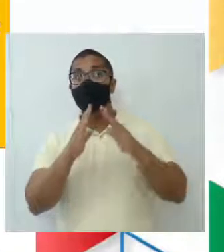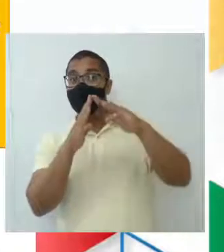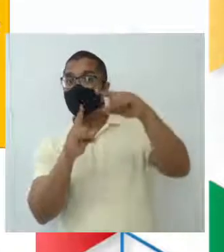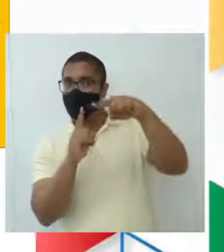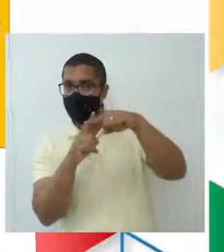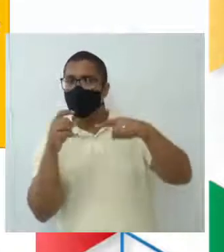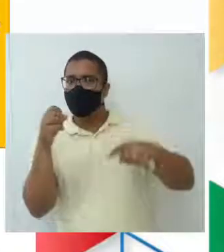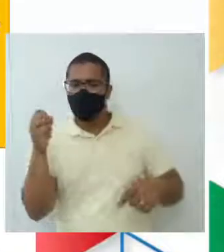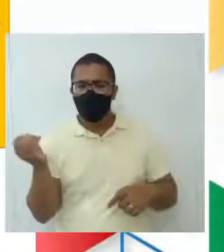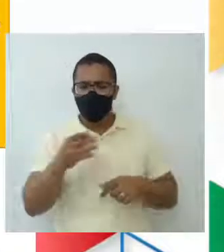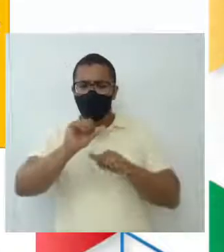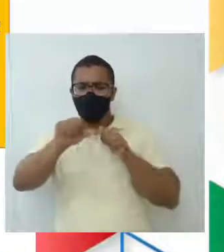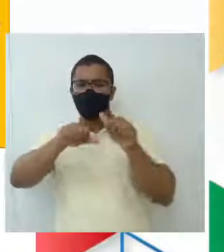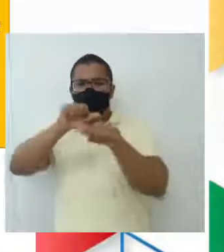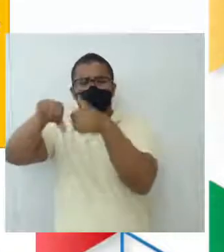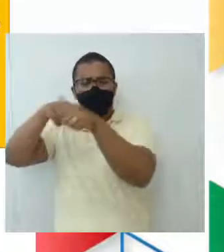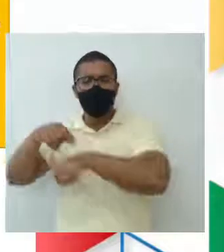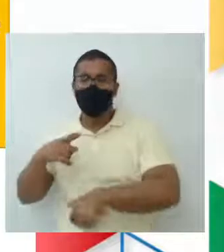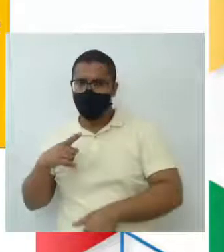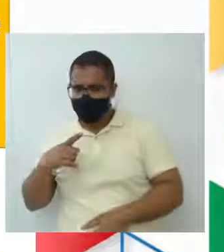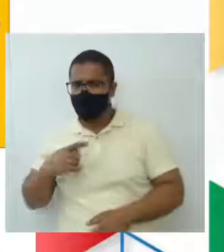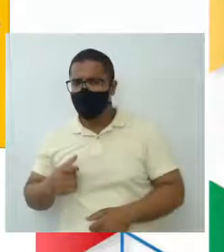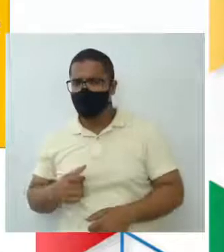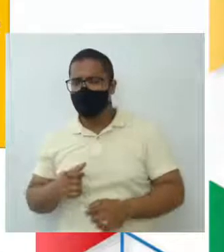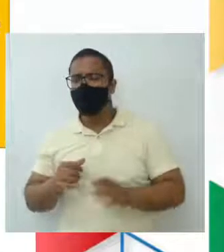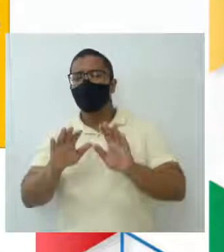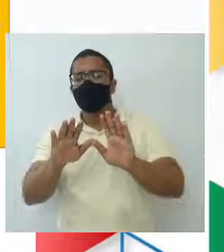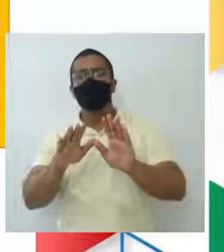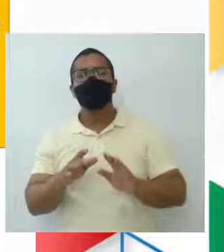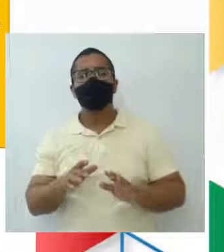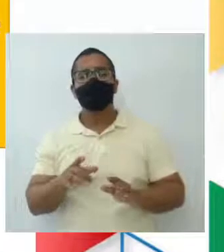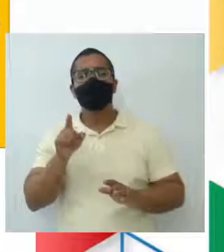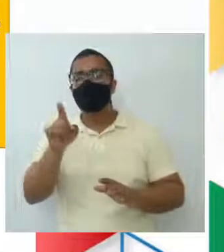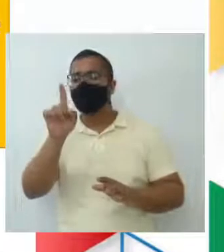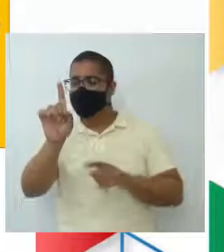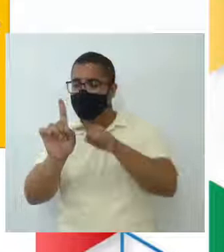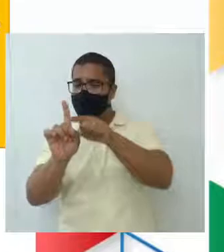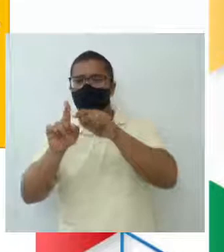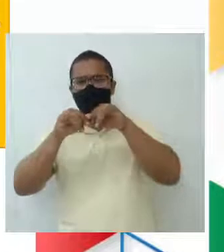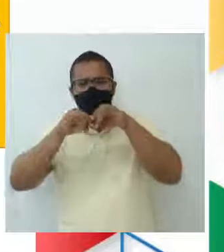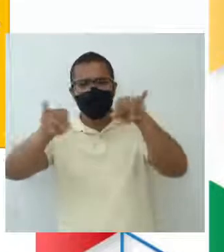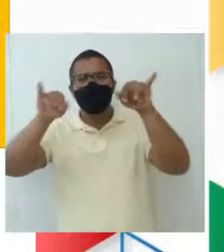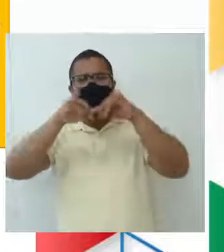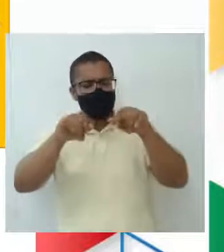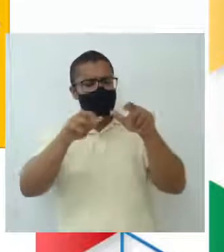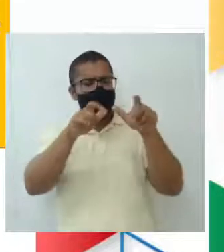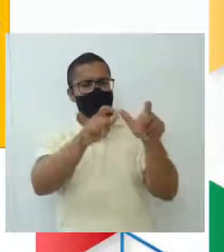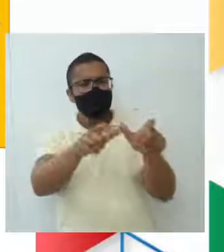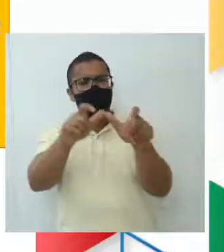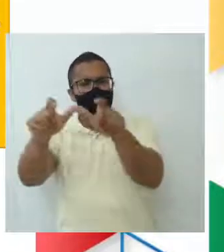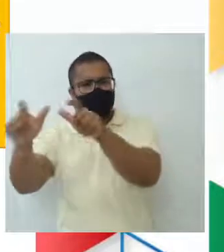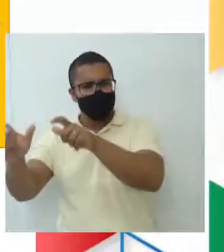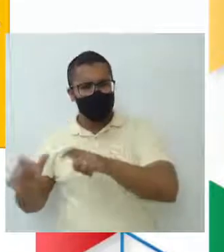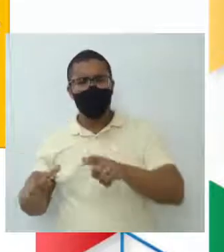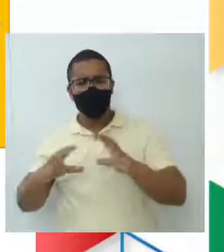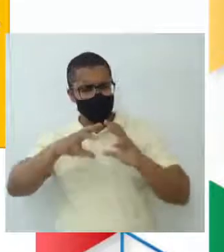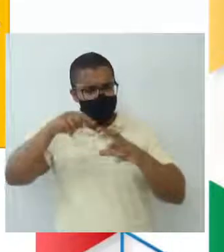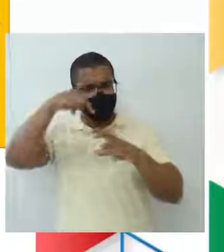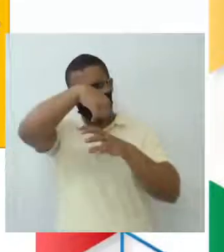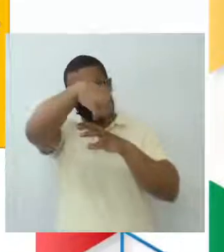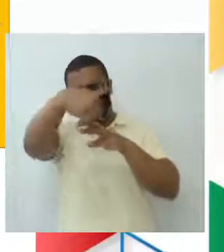por que ele renovou? Acompanhe comigo. Com o hábito da pregação itinerante, ou seja, sair pelo mundo